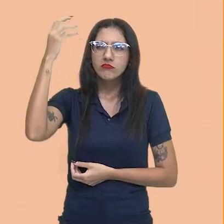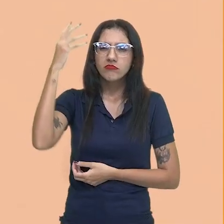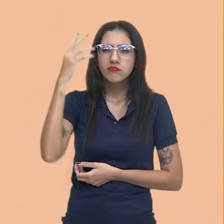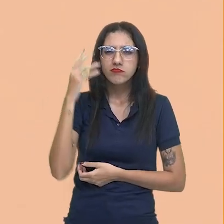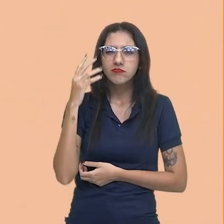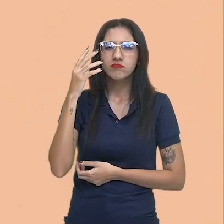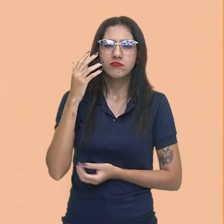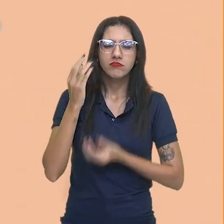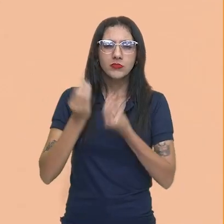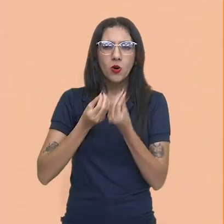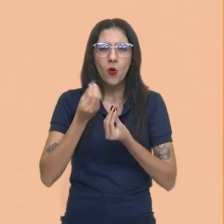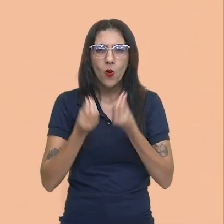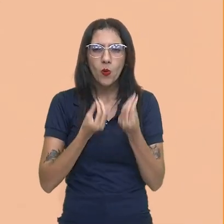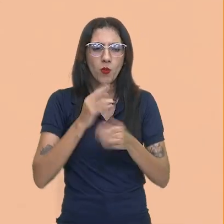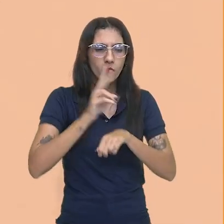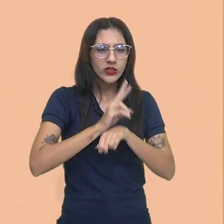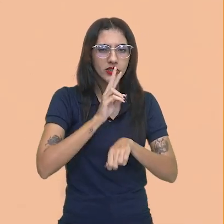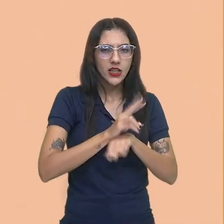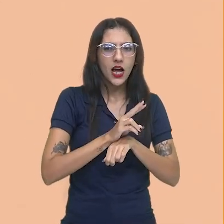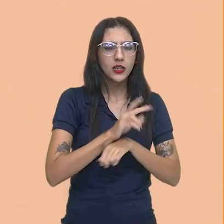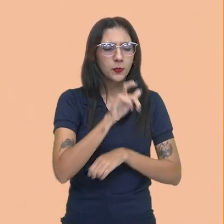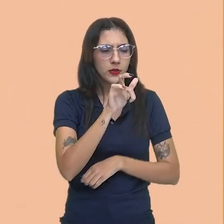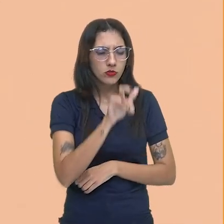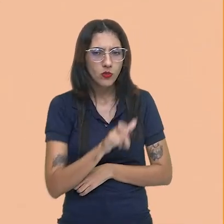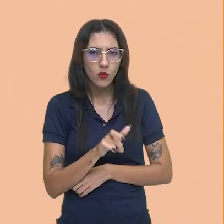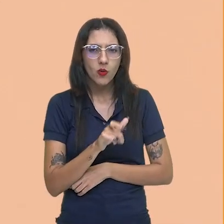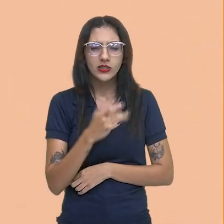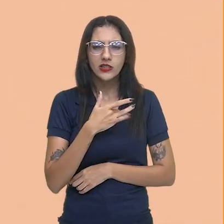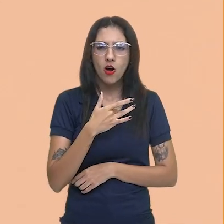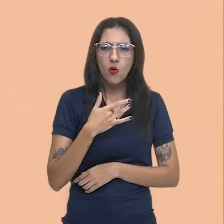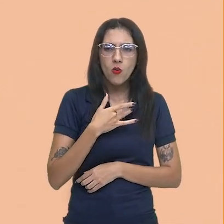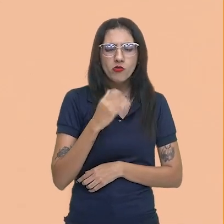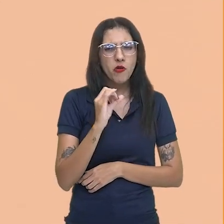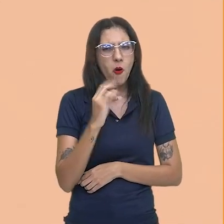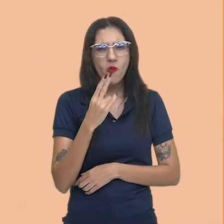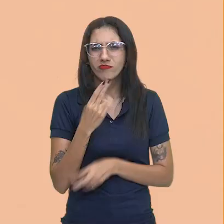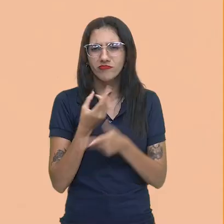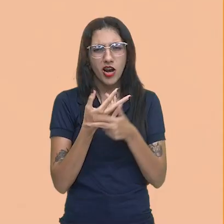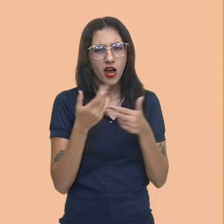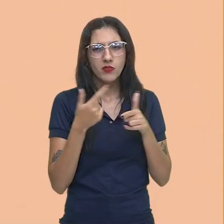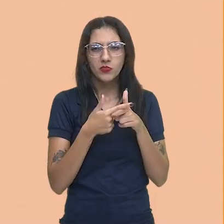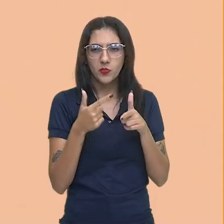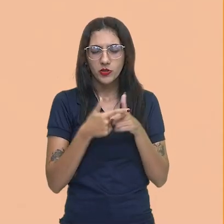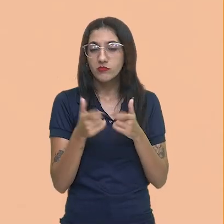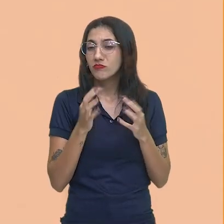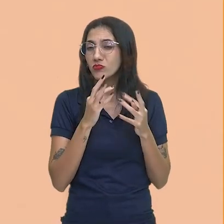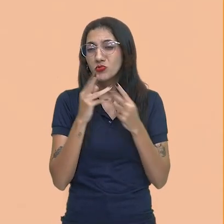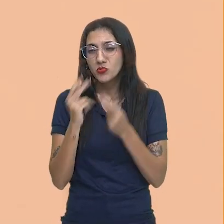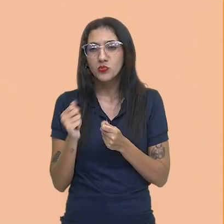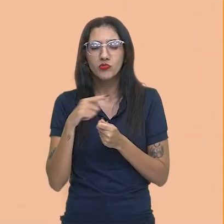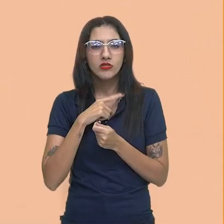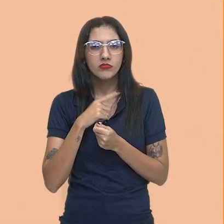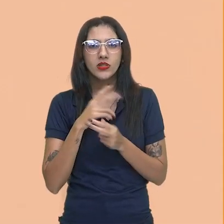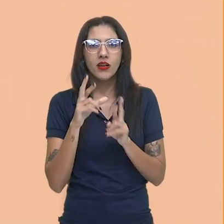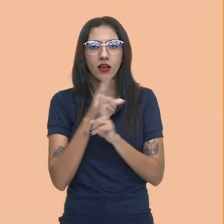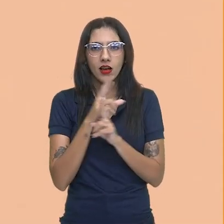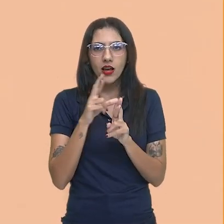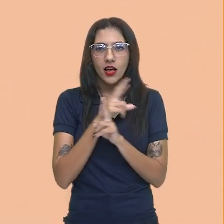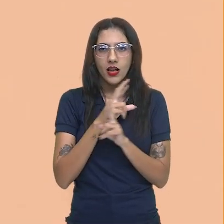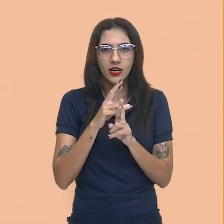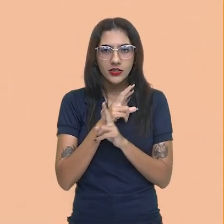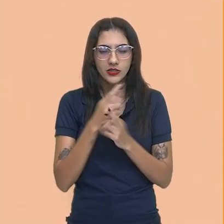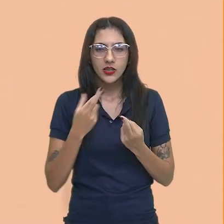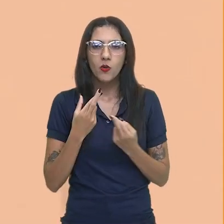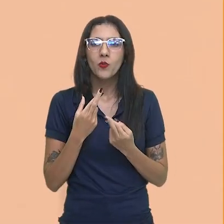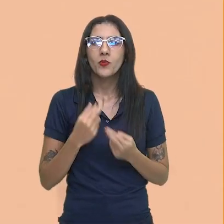cura para doenças ou malefícios. Tudo isso é a pagelância, que diz respeito à